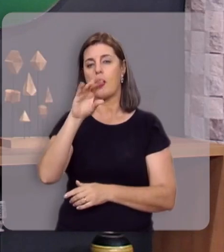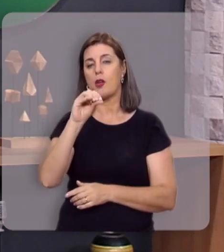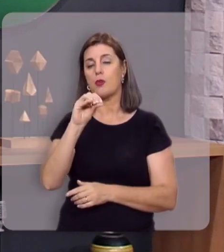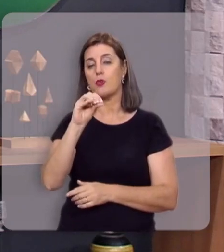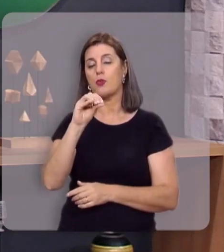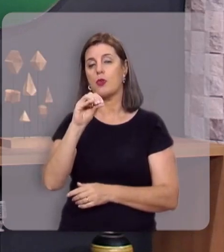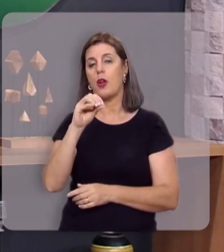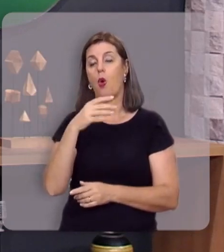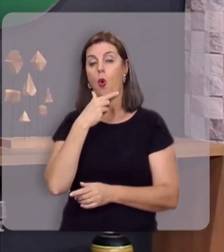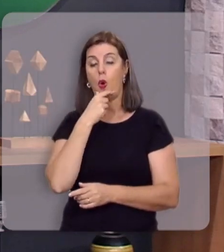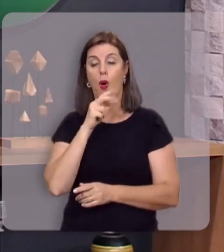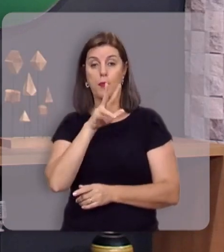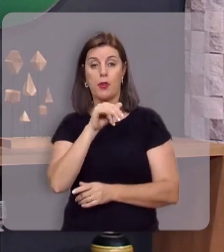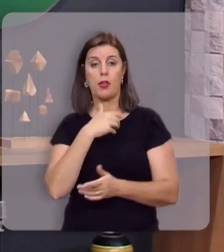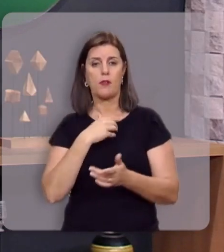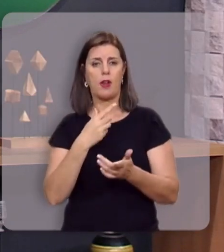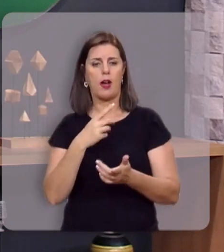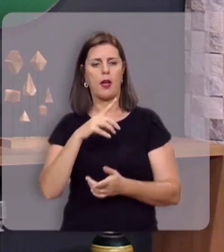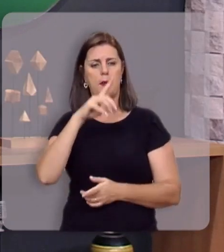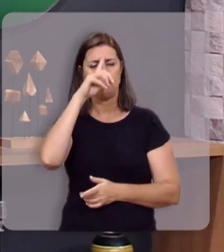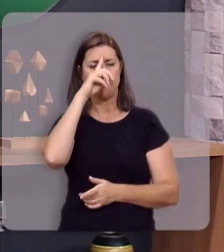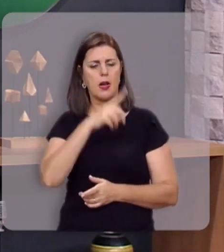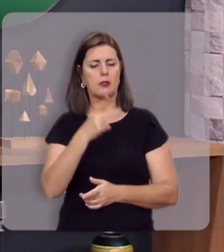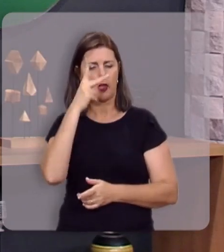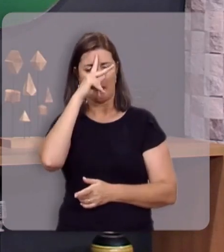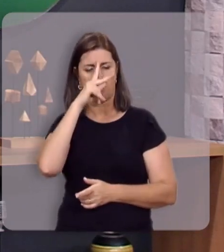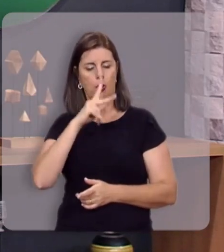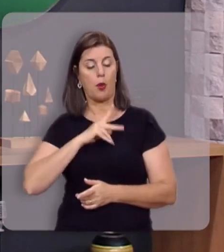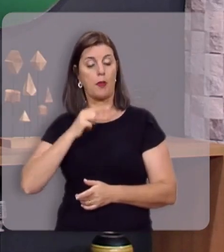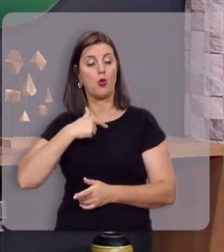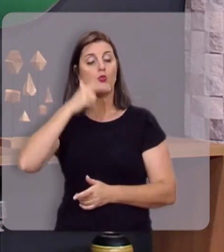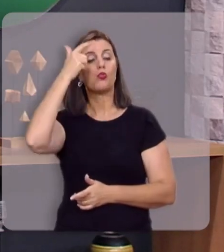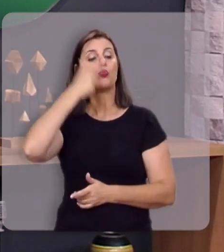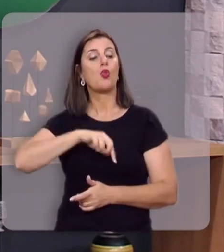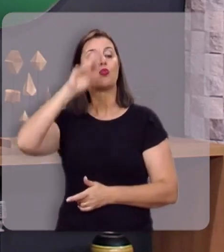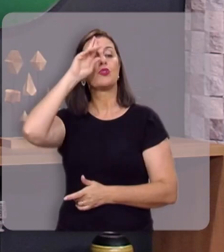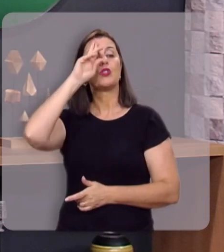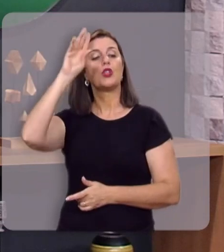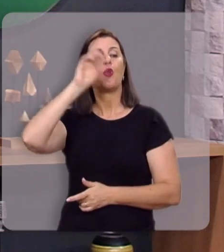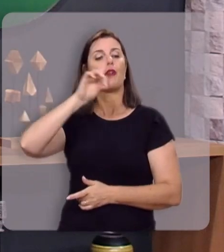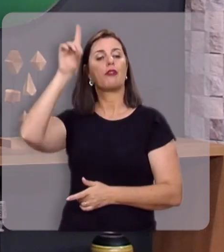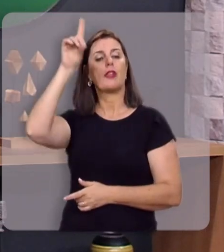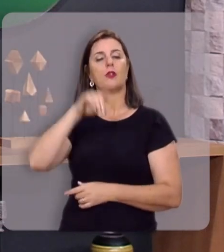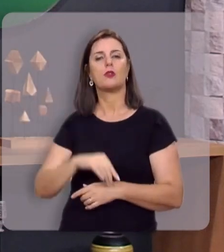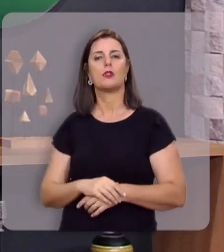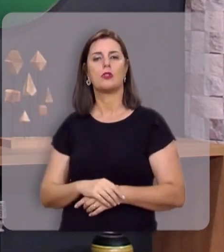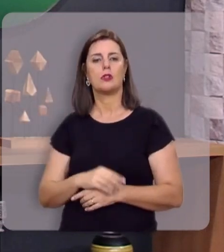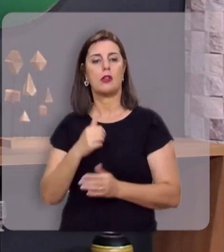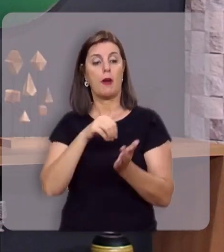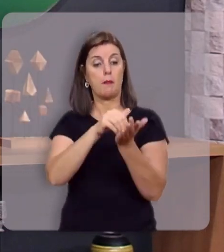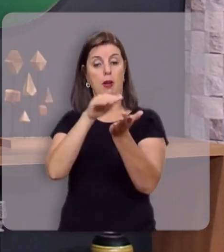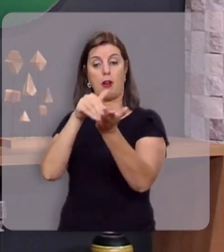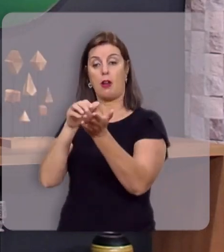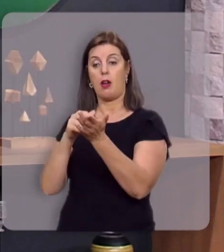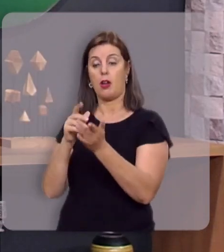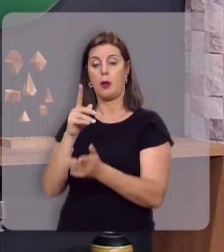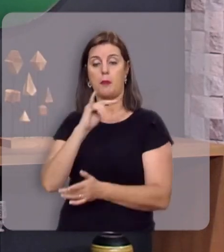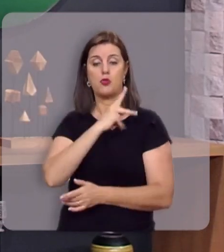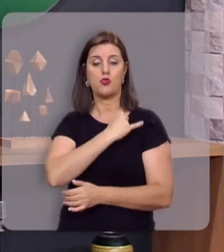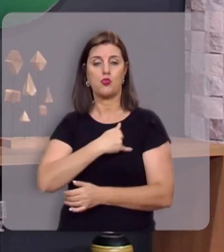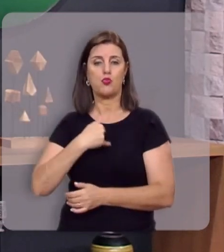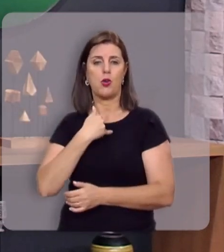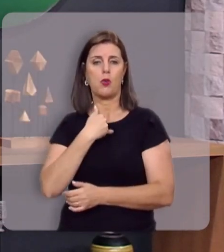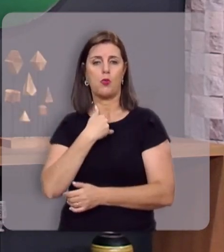o homem que vai arrogar para si o título de Senhor e Deus e vai deportar o